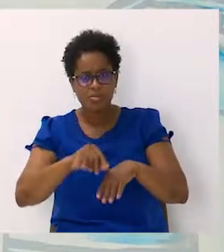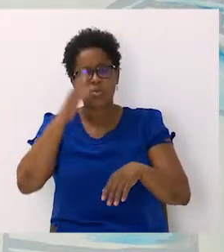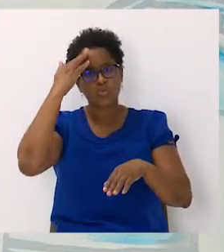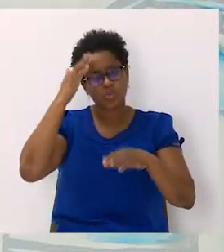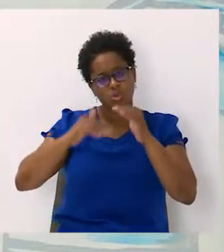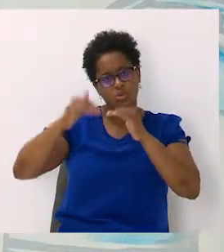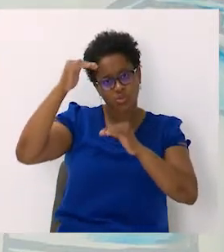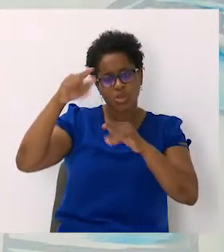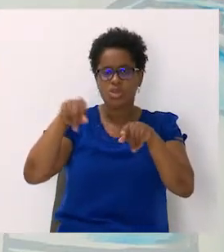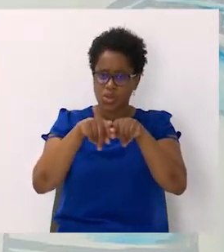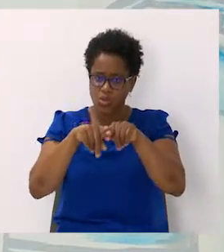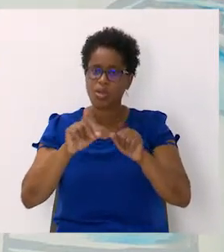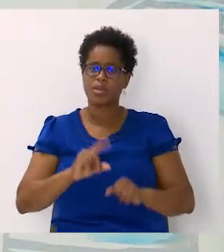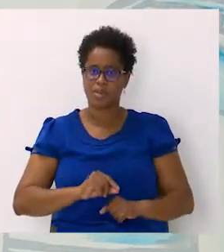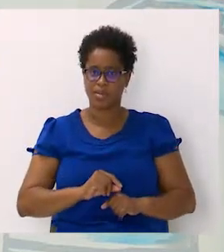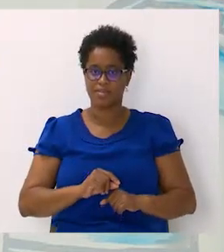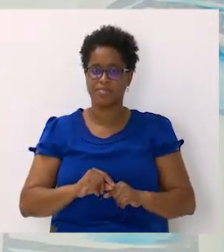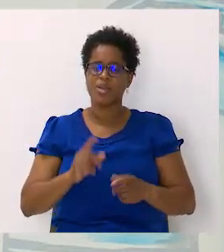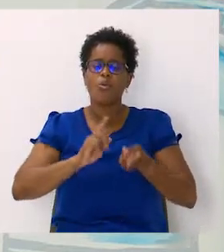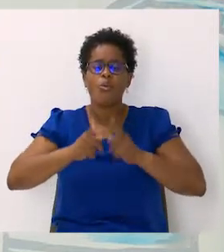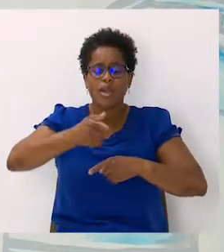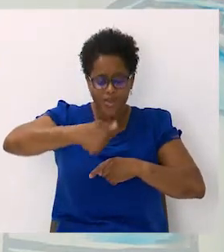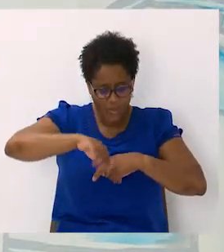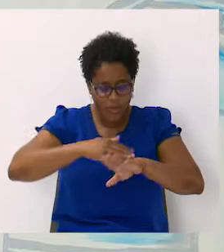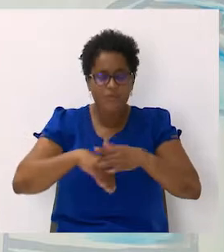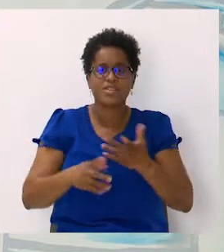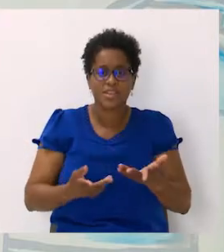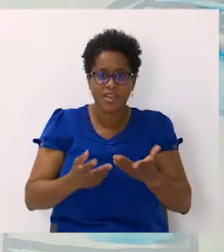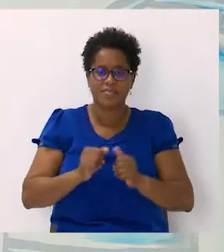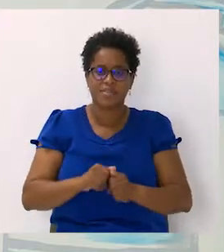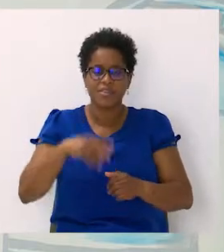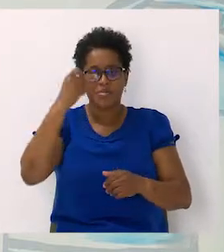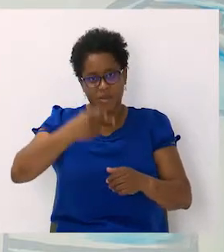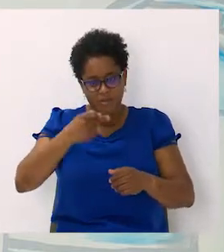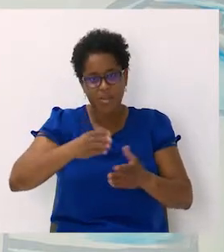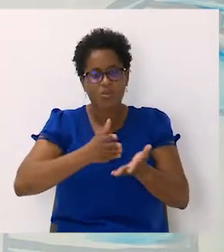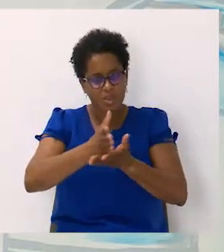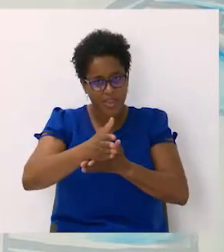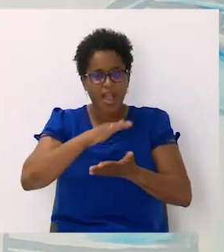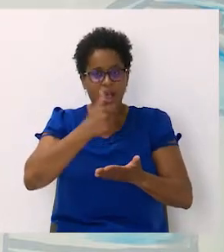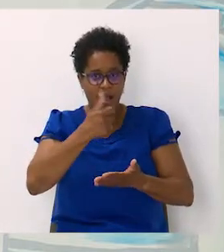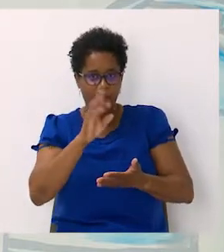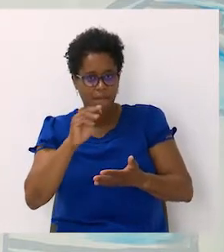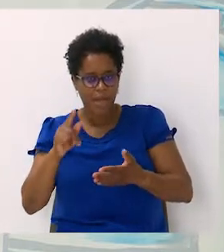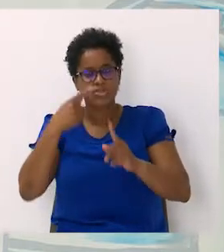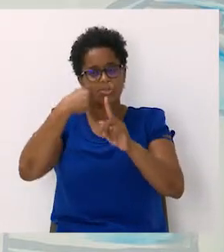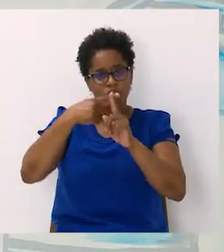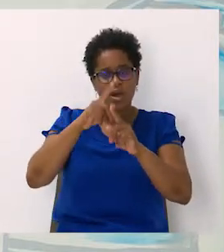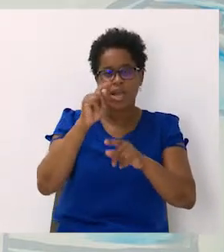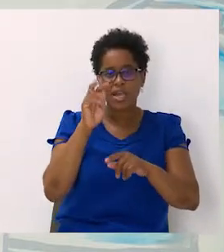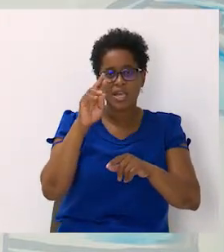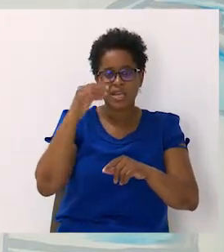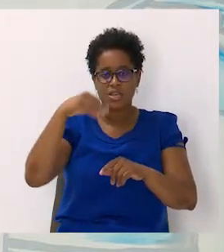com os mesmos expoentes. O que é que vamos fazer? Vamos manter a base e somar